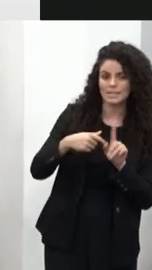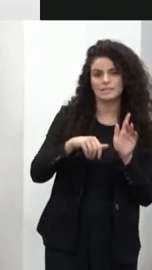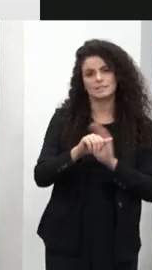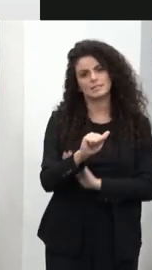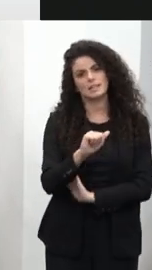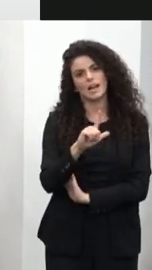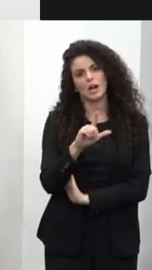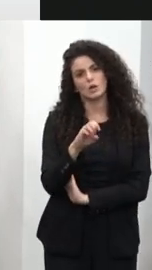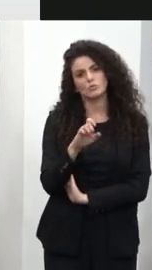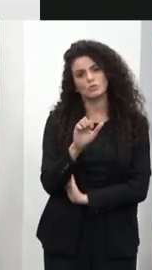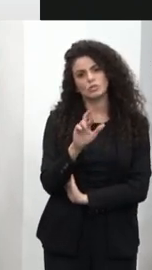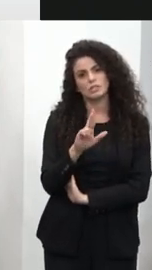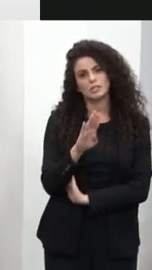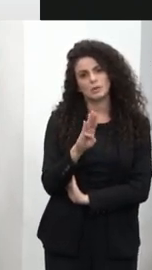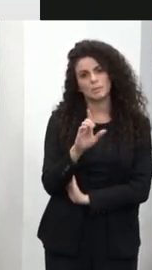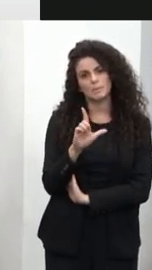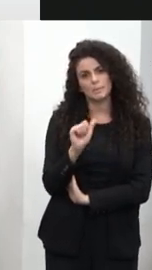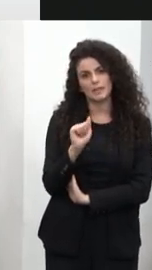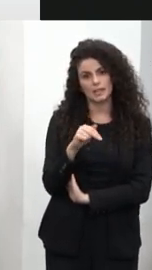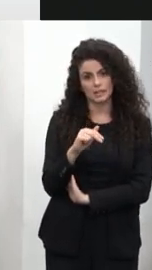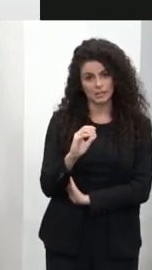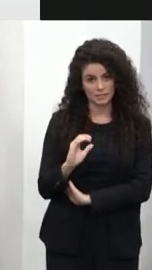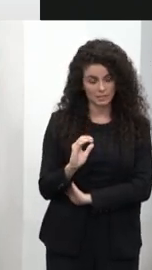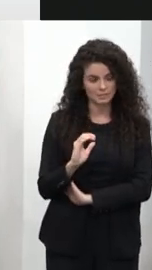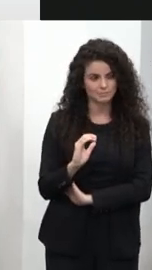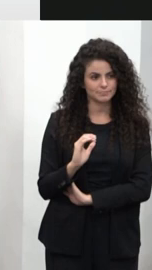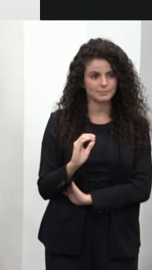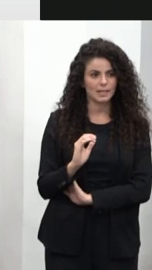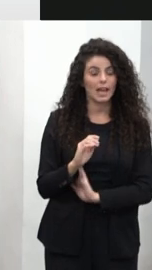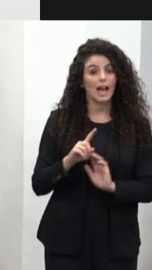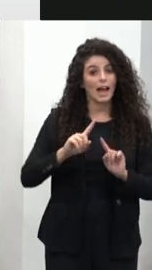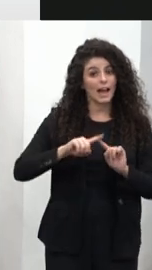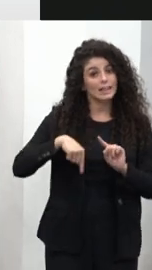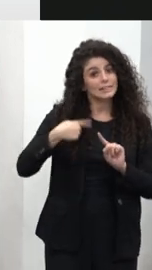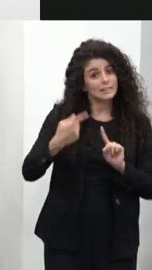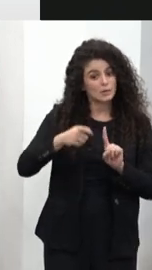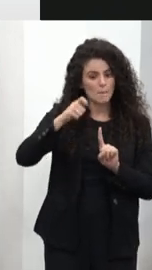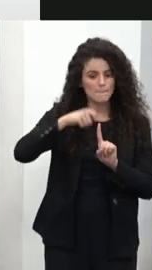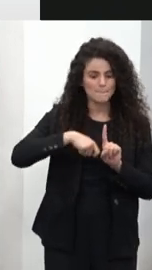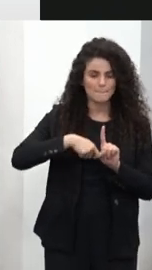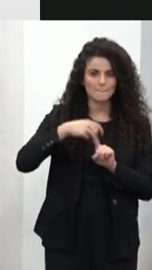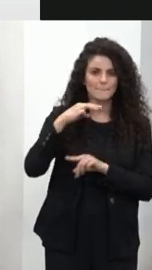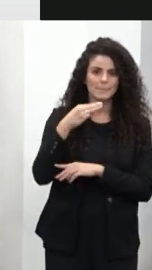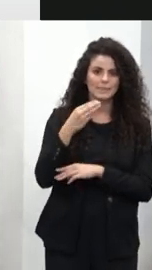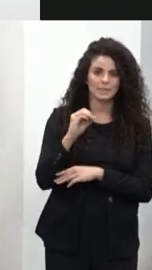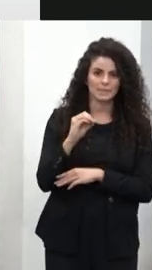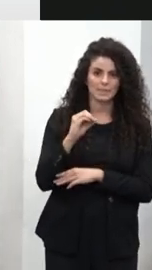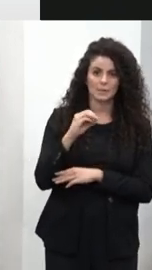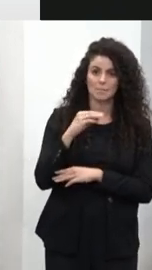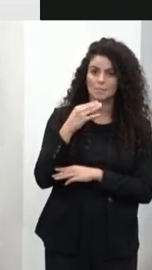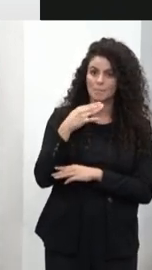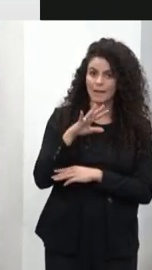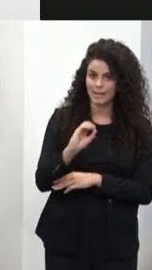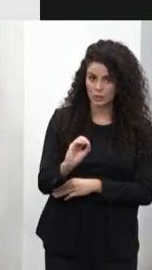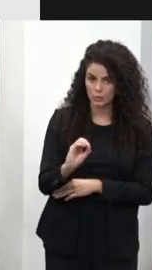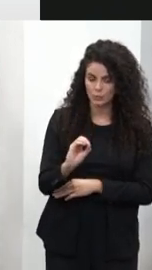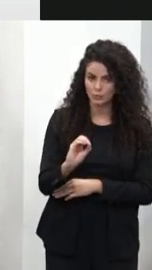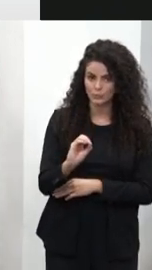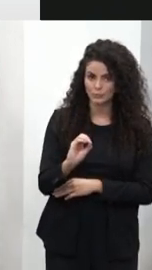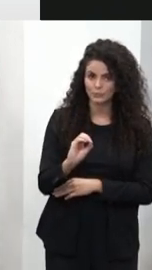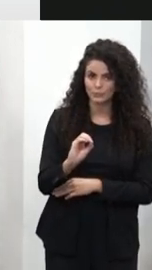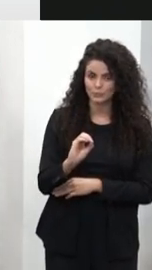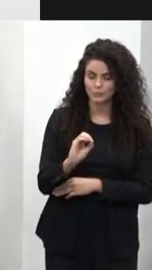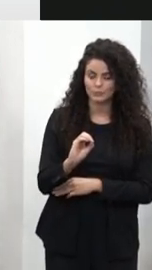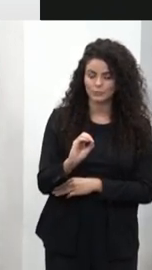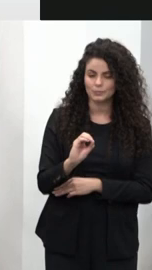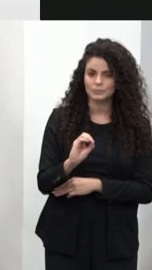de Maio daí começa a ficar um pouco mais nebuloso mas a gente colocou aqui o prazo esses prazos